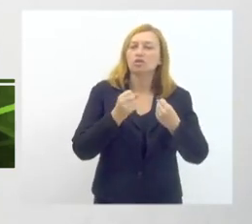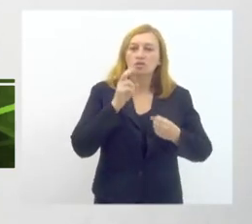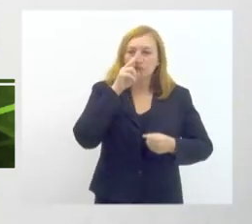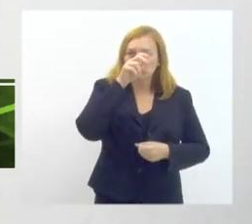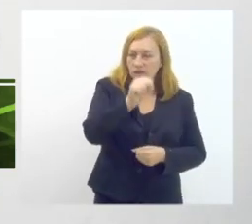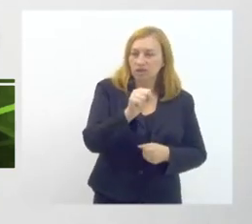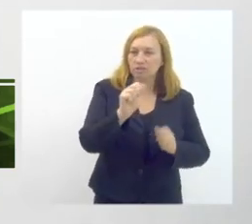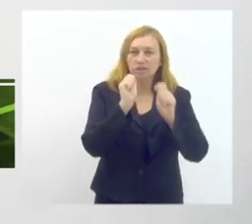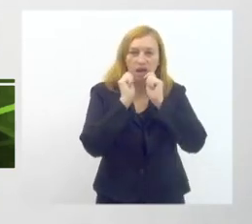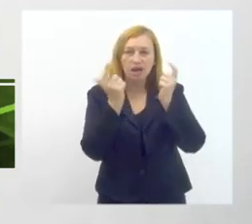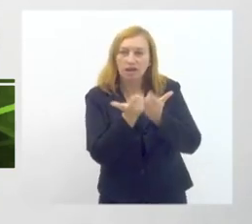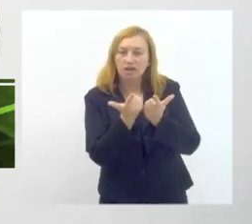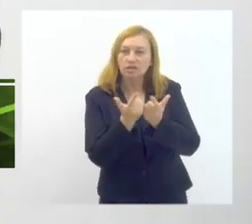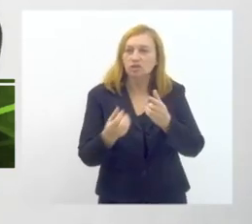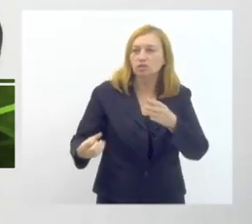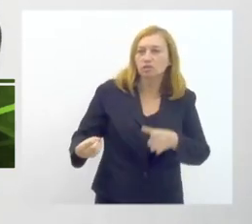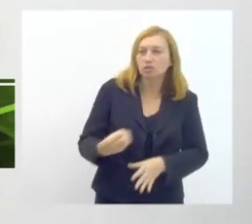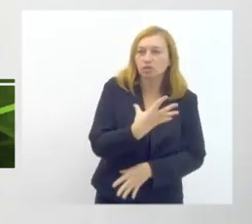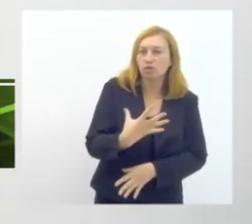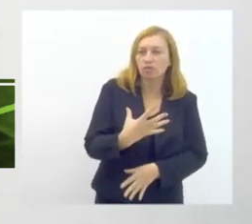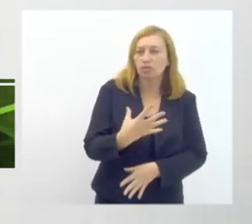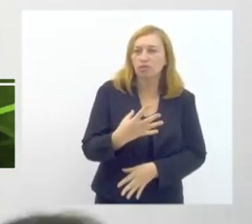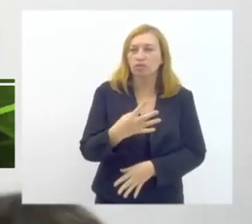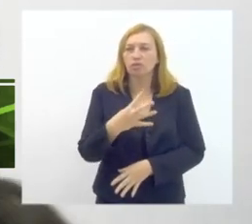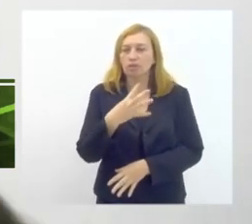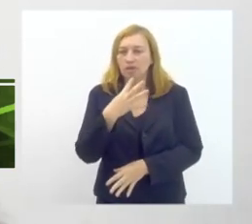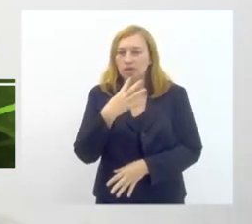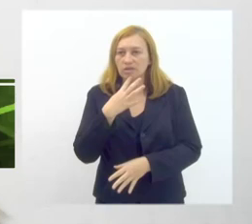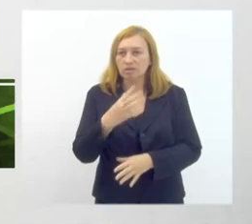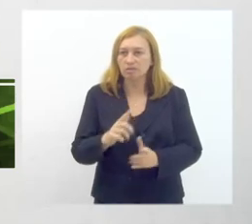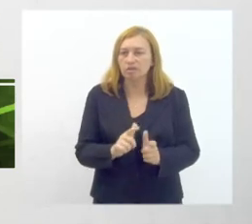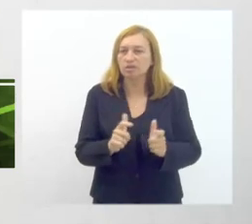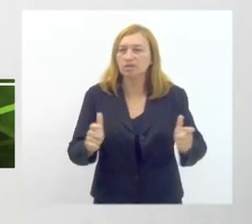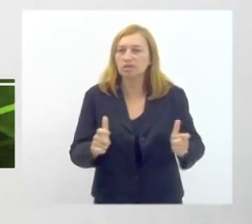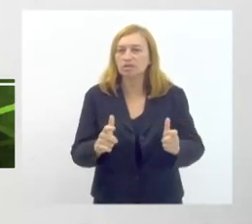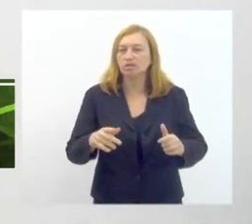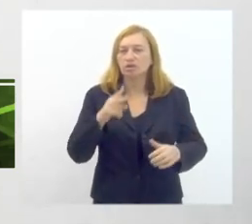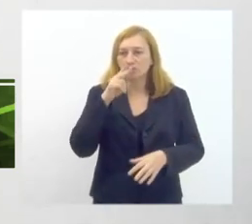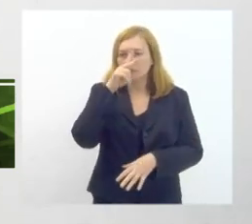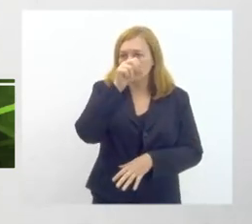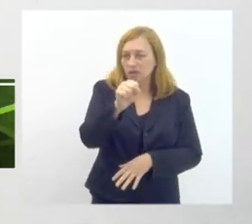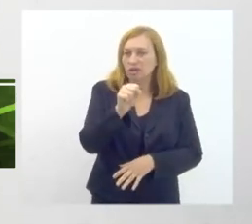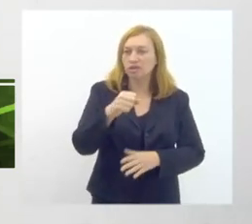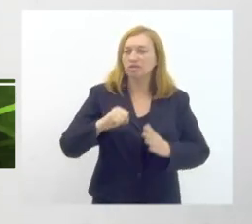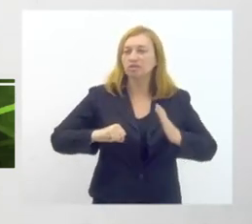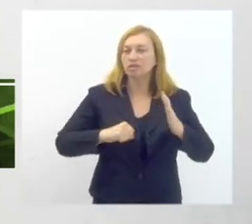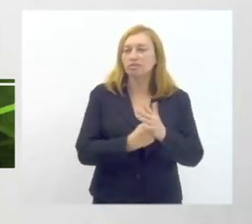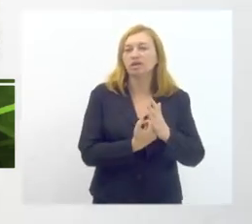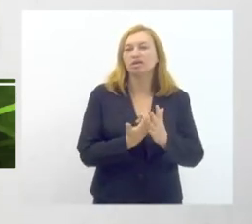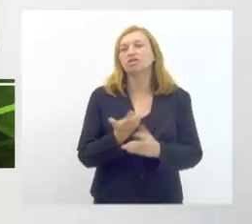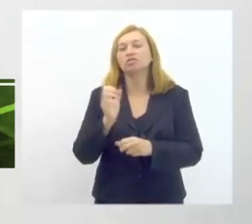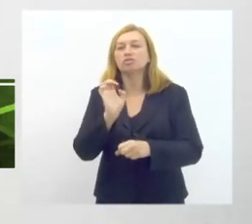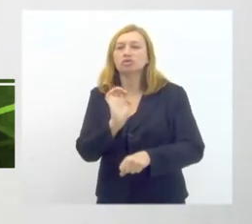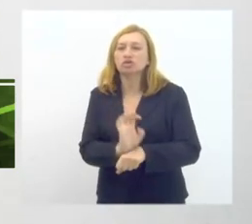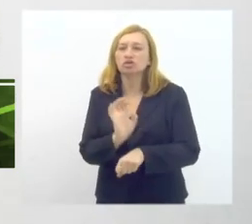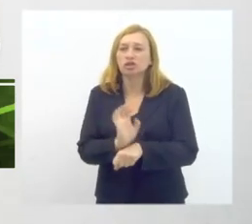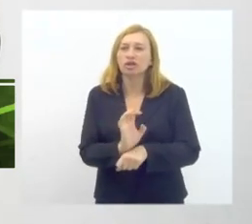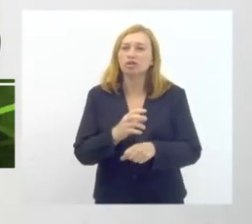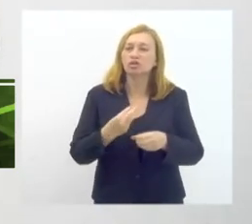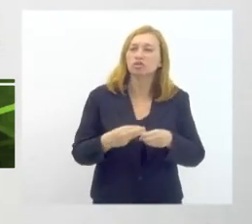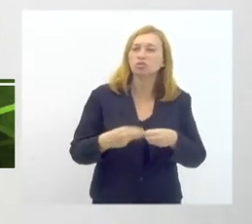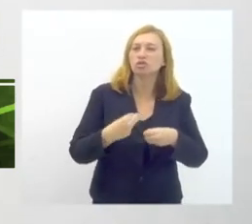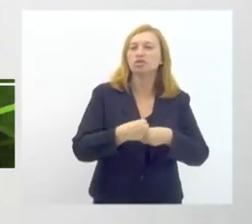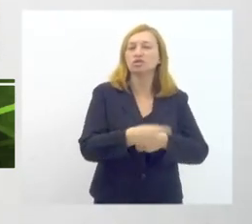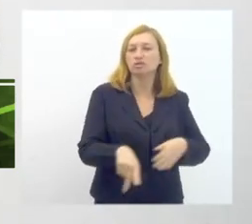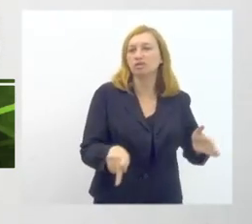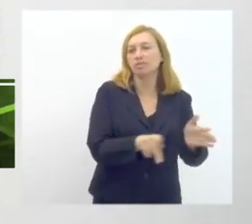Frente da ALERJ ganha nova dimensão e maior espaço na sociedade, fortalecendo e impactando o Estado, bem como os municípios que